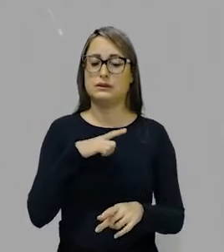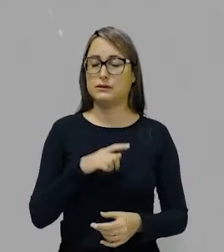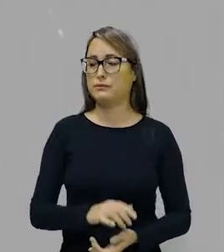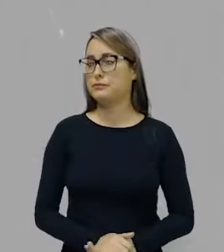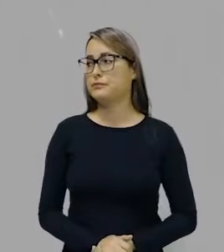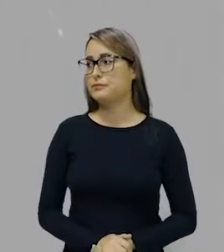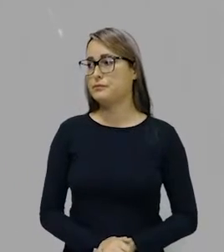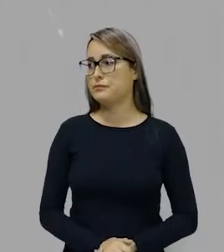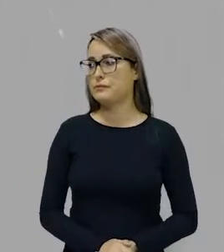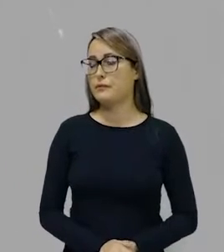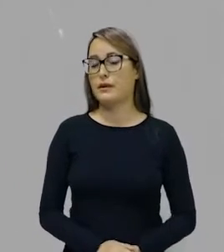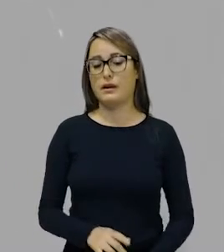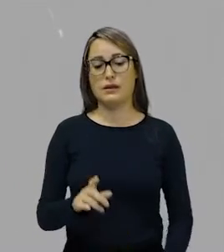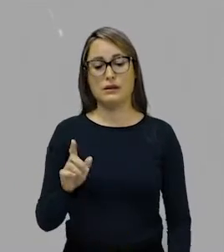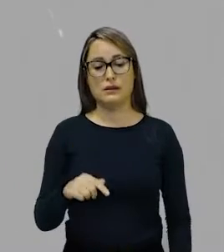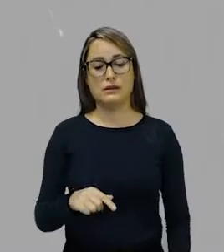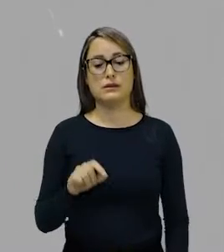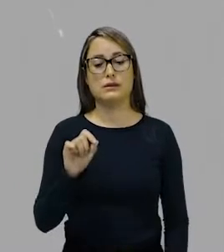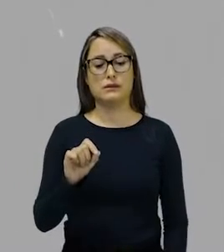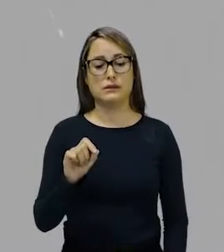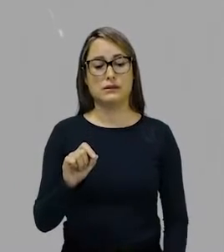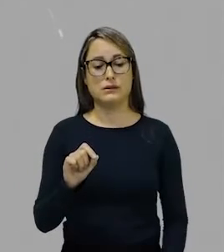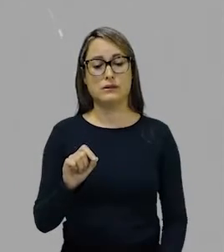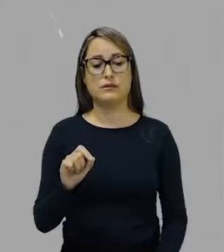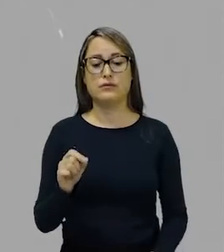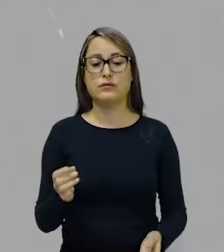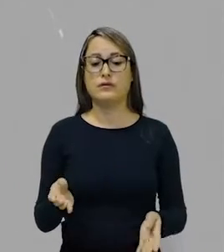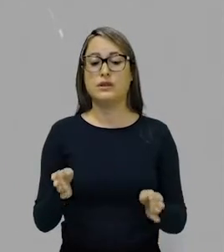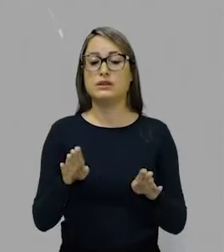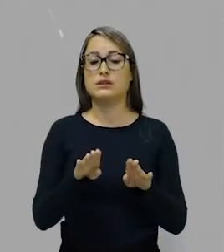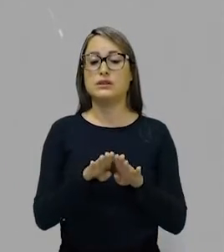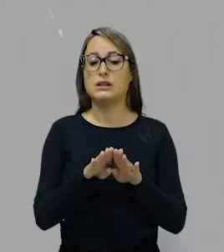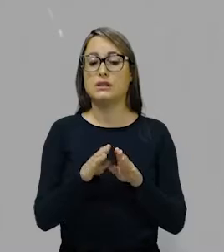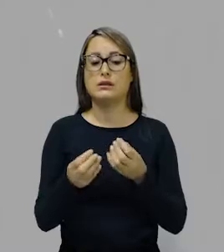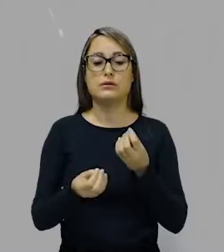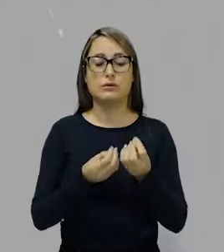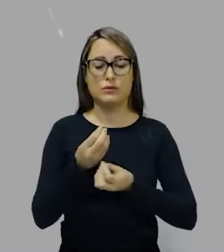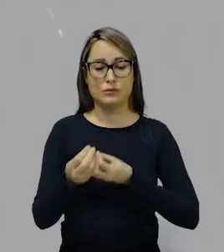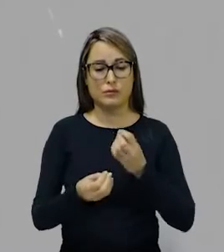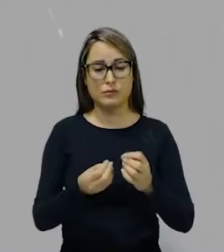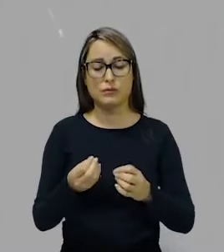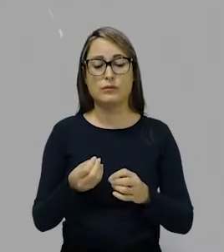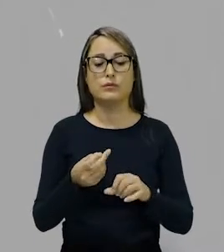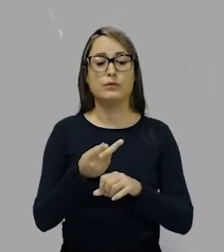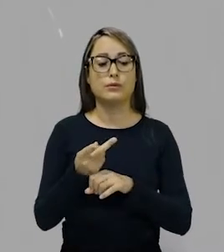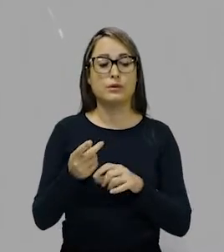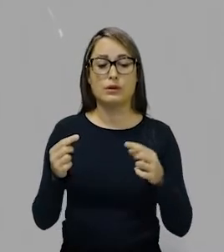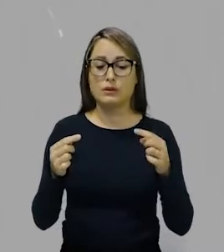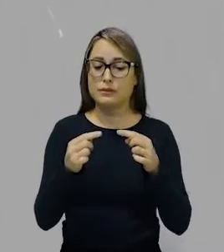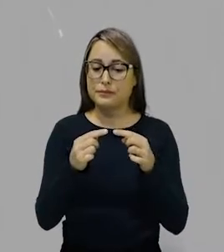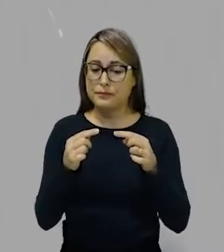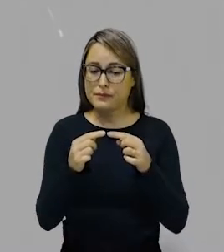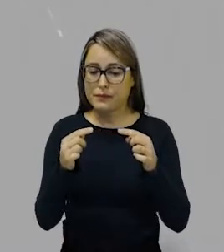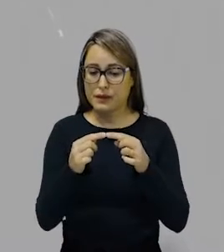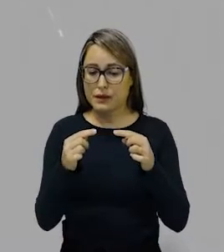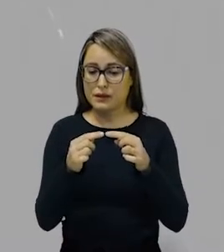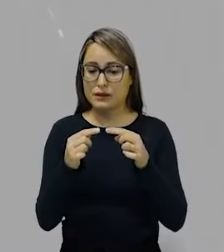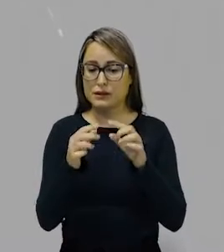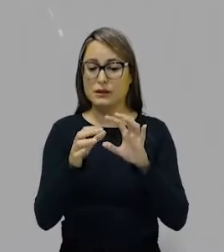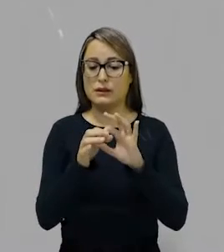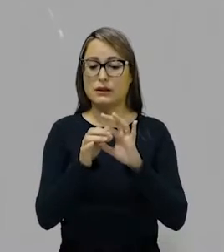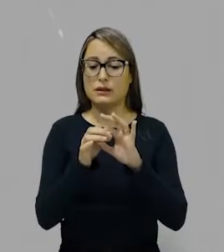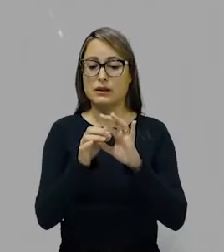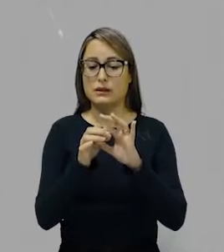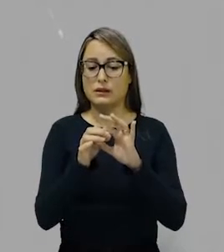temos o ciclobutano, a cadeia ela é fechada. Então, eu vou atrás de uma substância, de um isômero, que vai ter uma